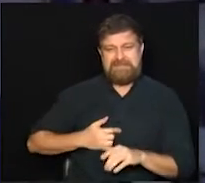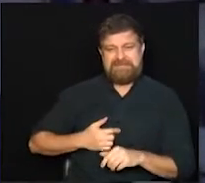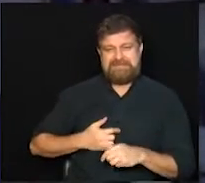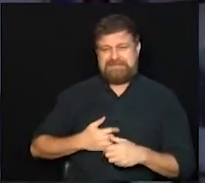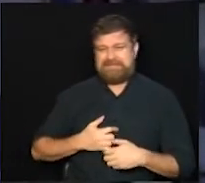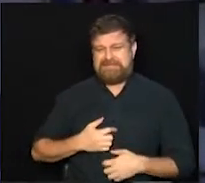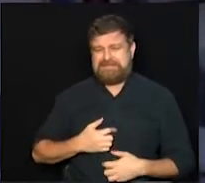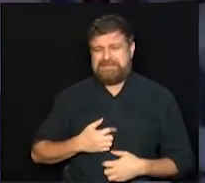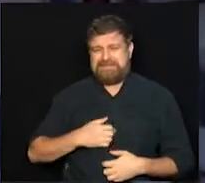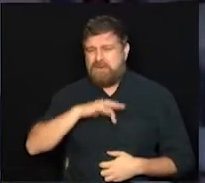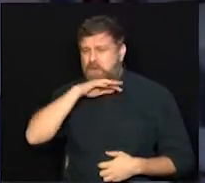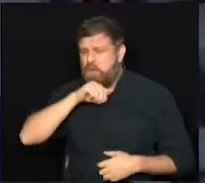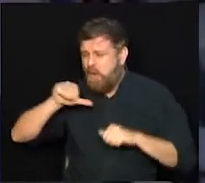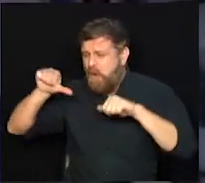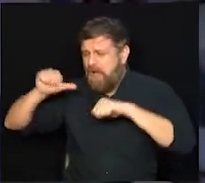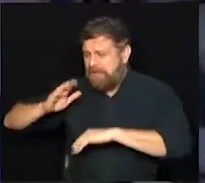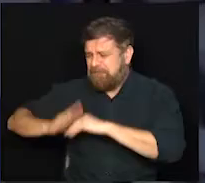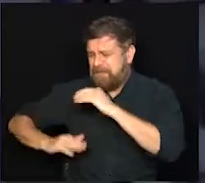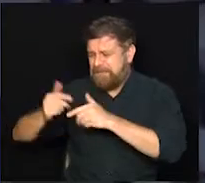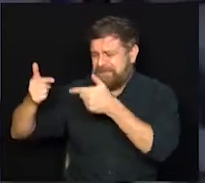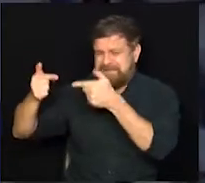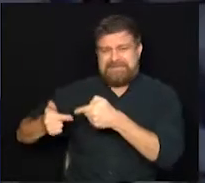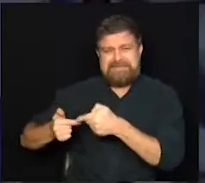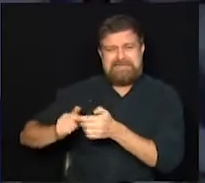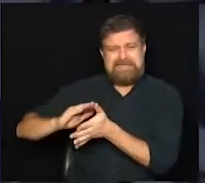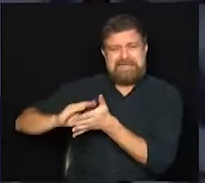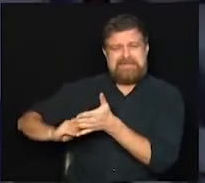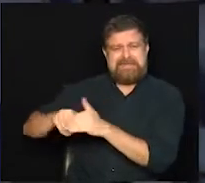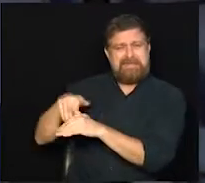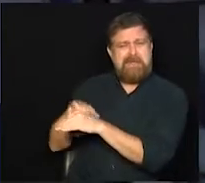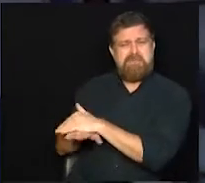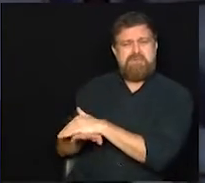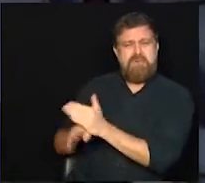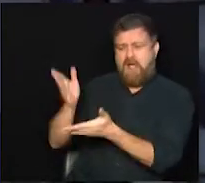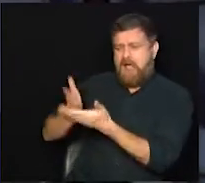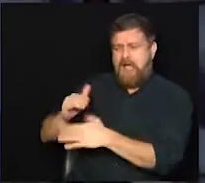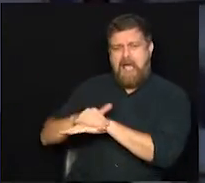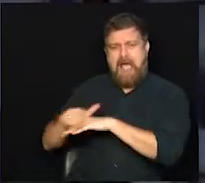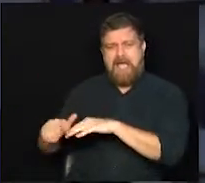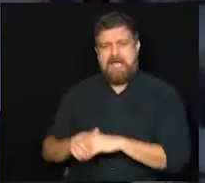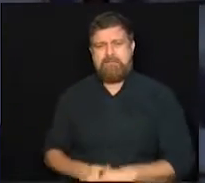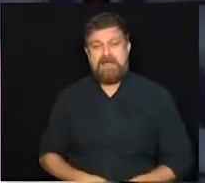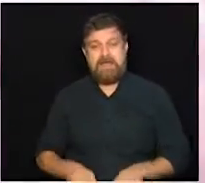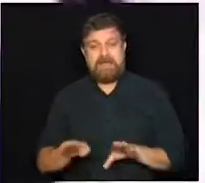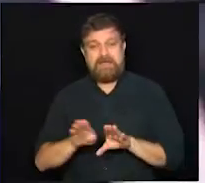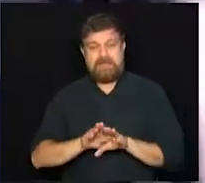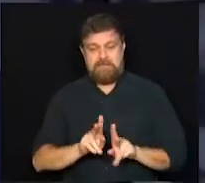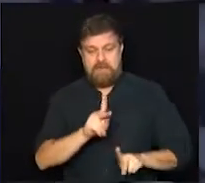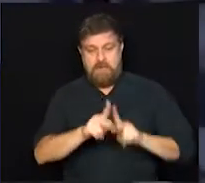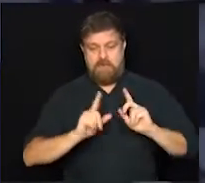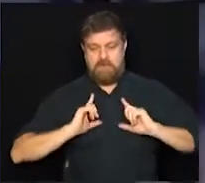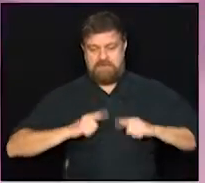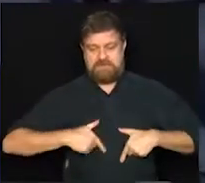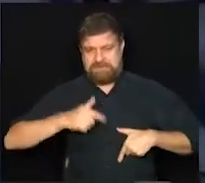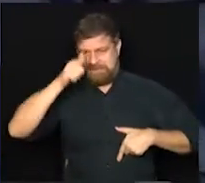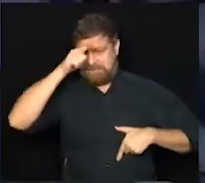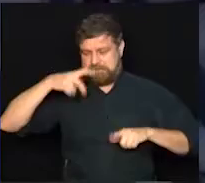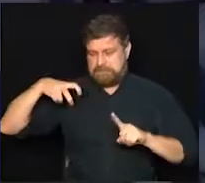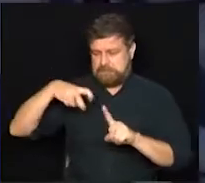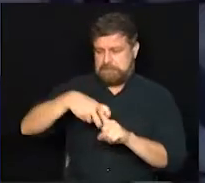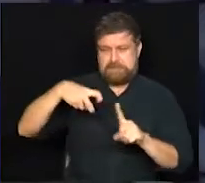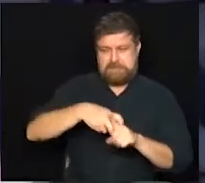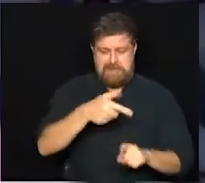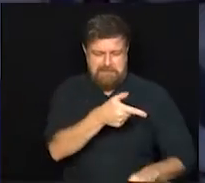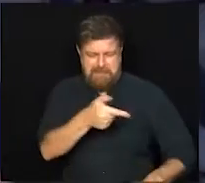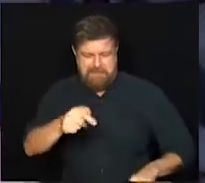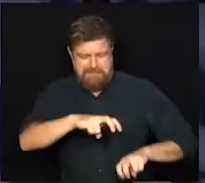horrores vividos pela guerra, os horrores do Holocausto. Então, a Declaração Universal dos